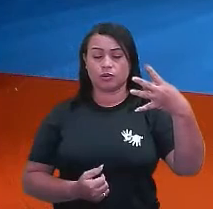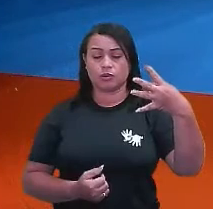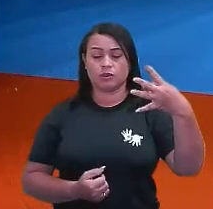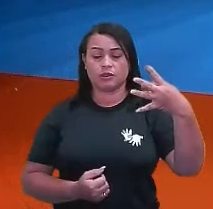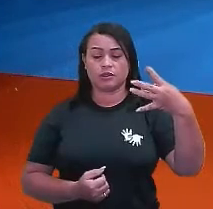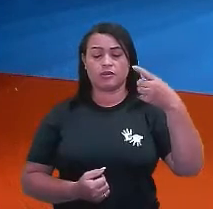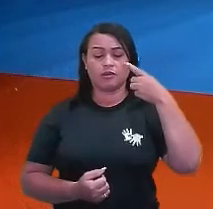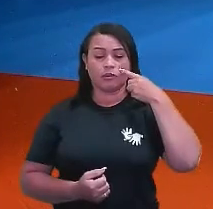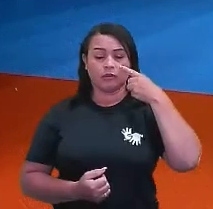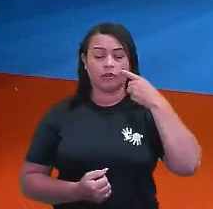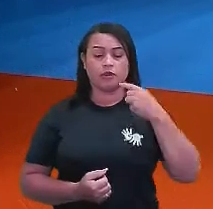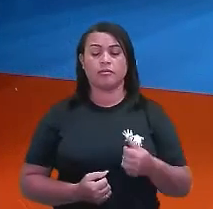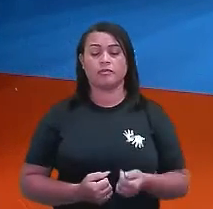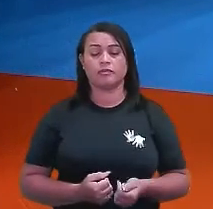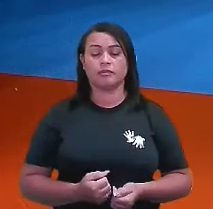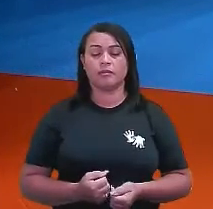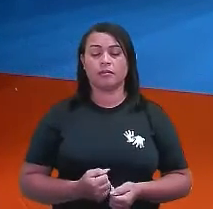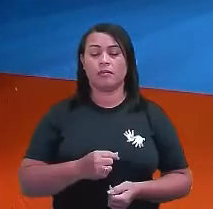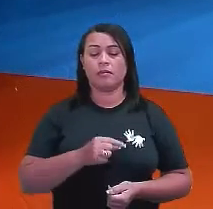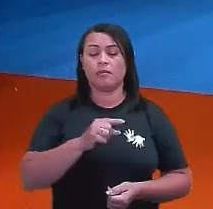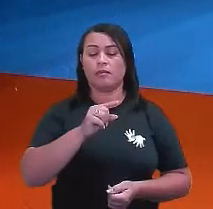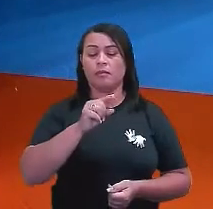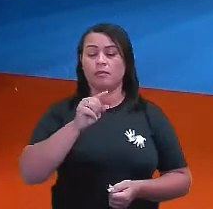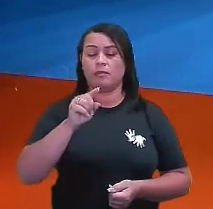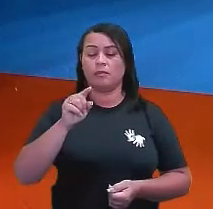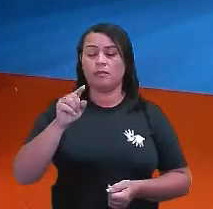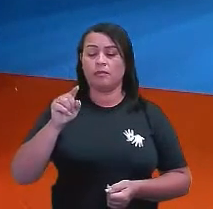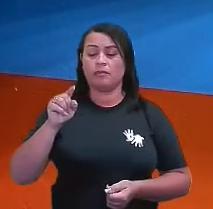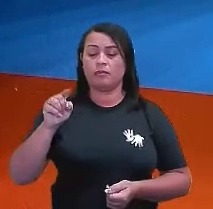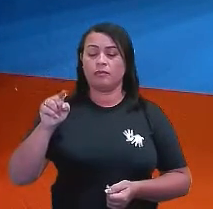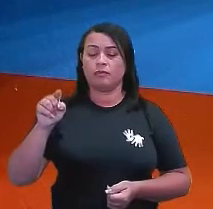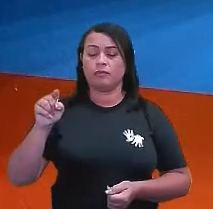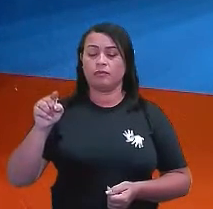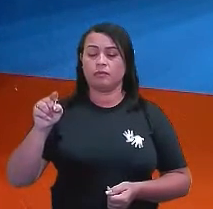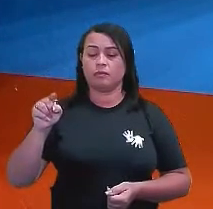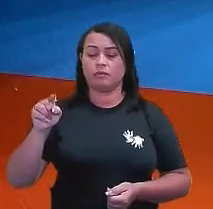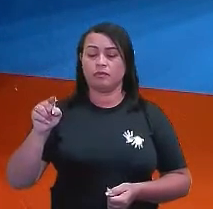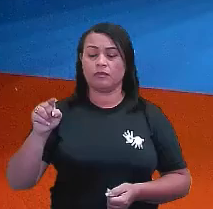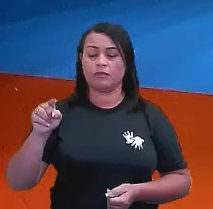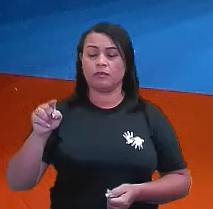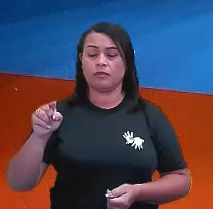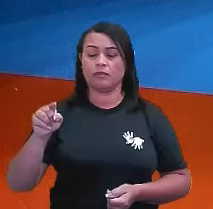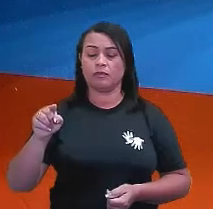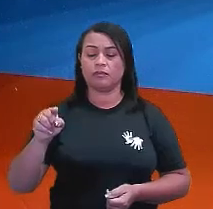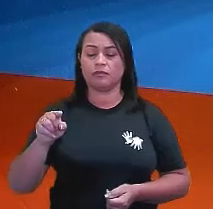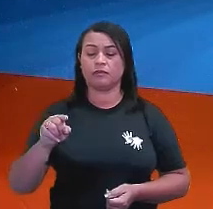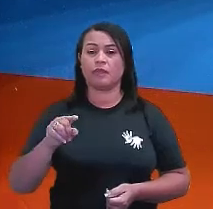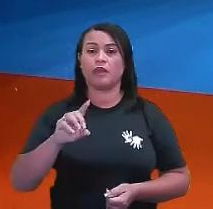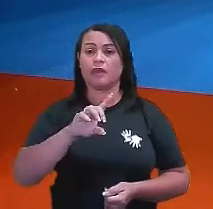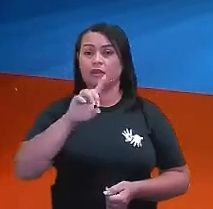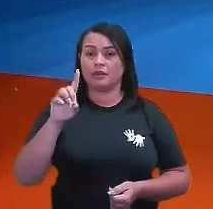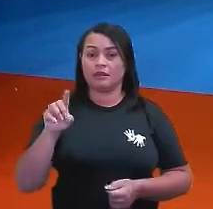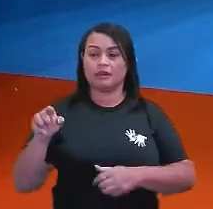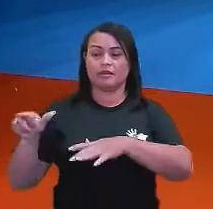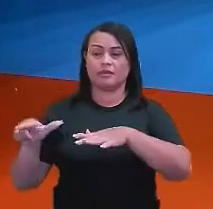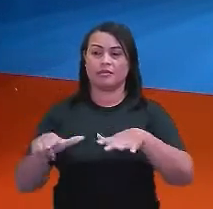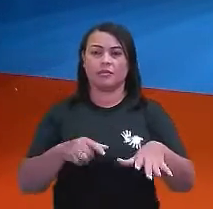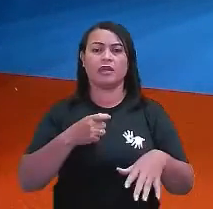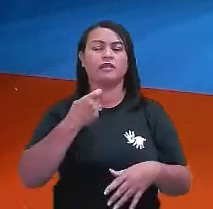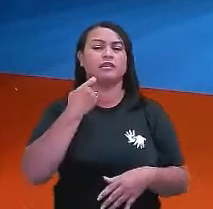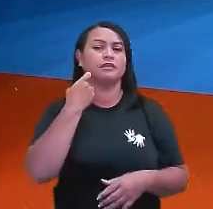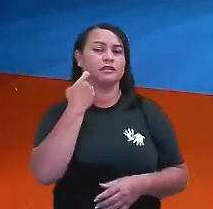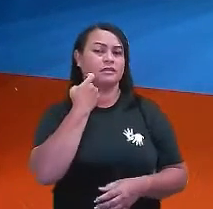dia da semana. Aqui, ó. Meu dedinho vem, ó. Qual foi? Sexta-feira. Então,